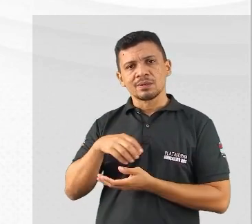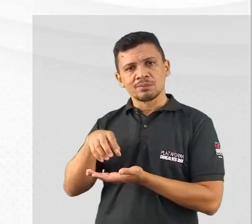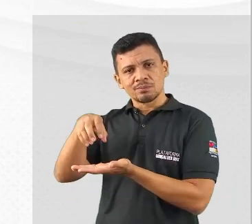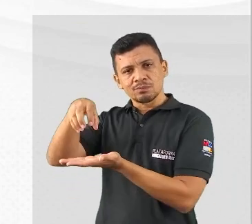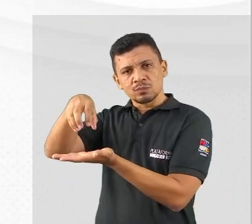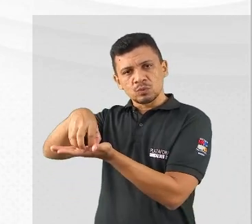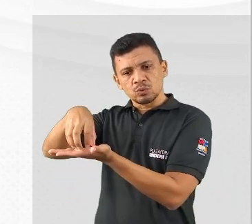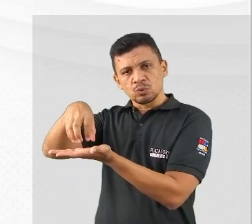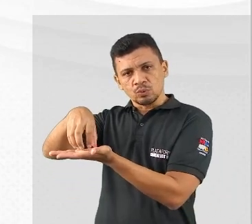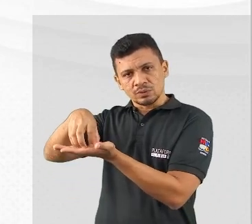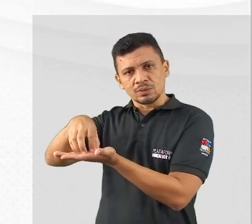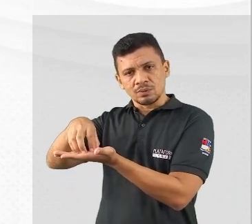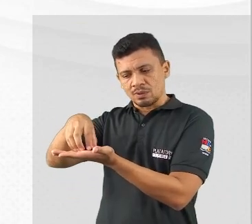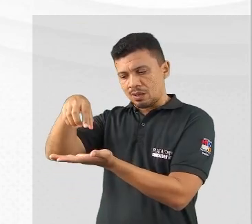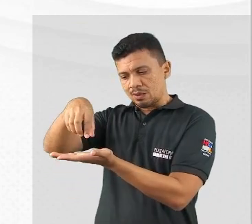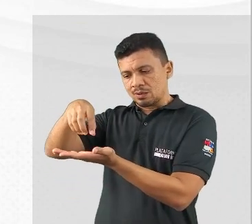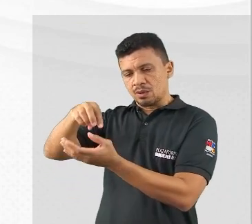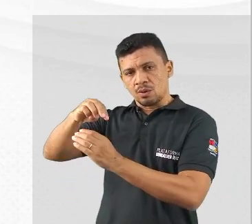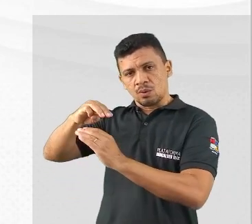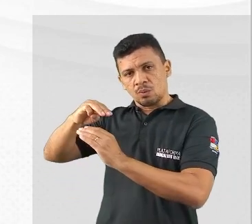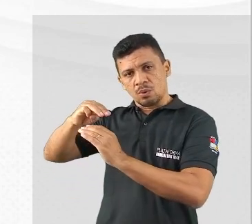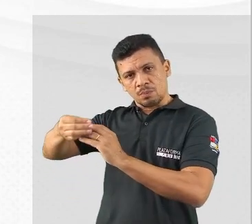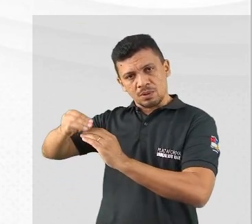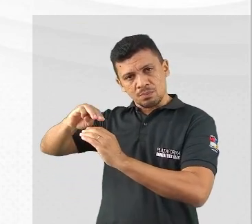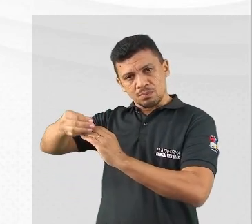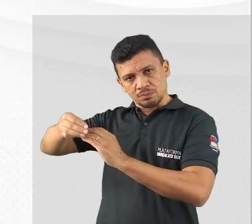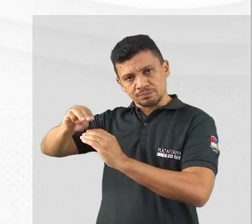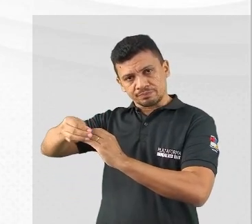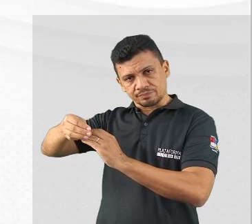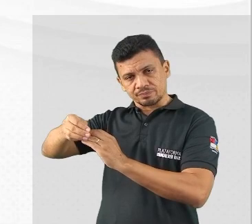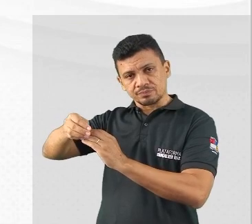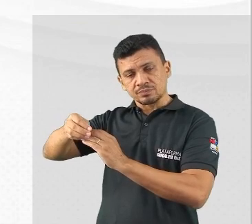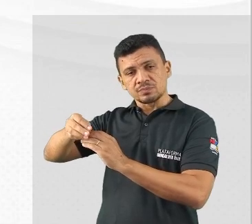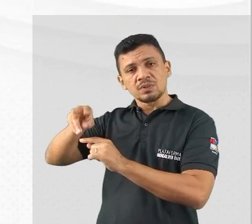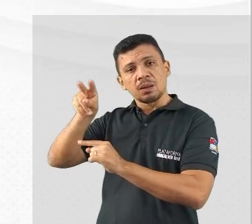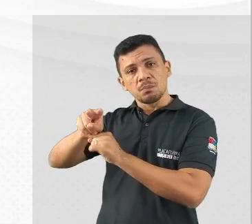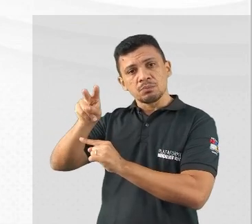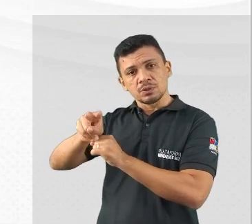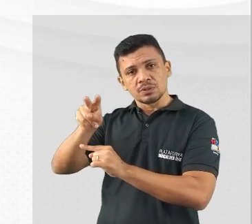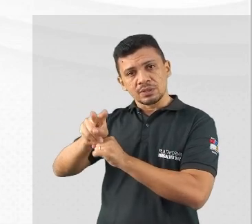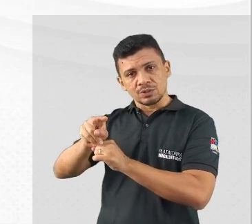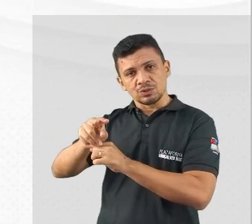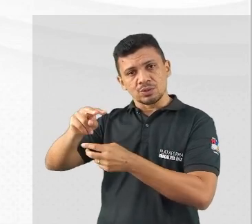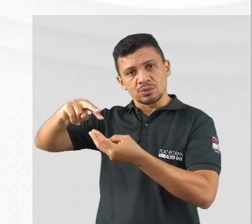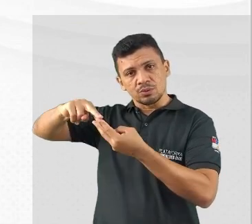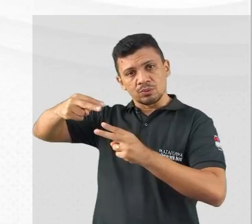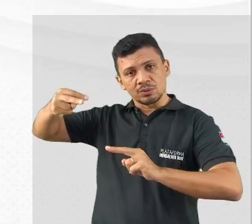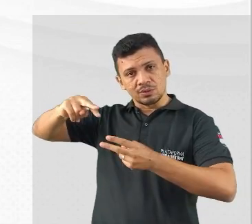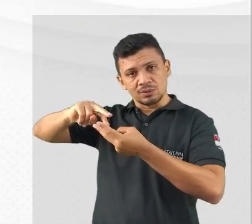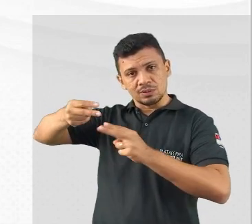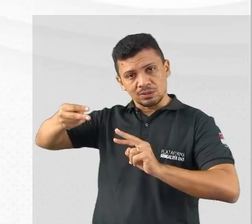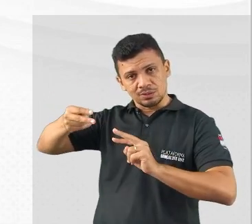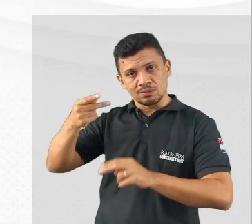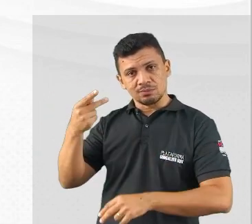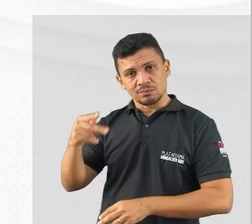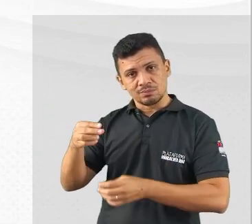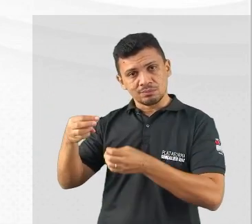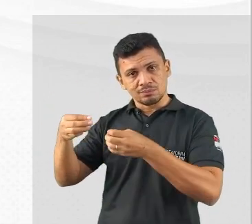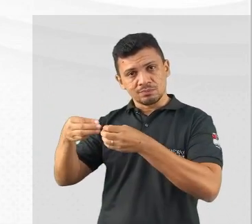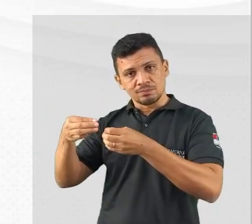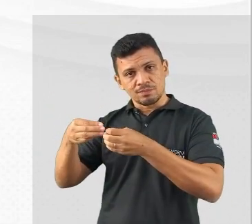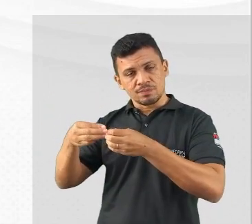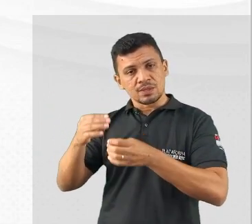uma membrana nuclear, que protege o DNA dessa célula, né? Então, a principal característica